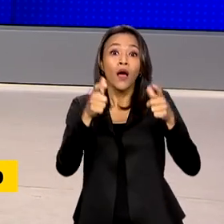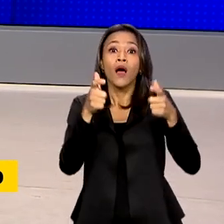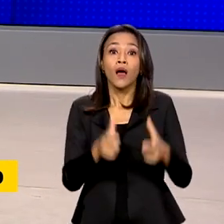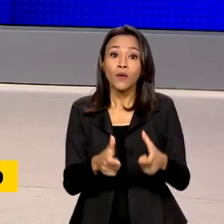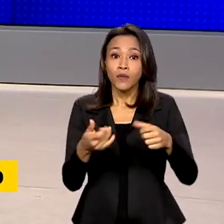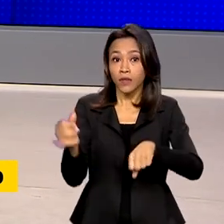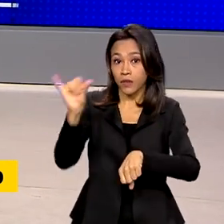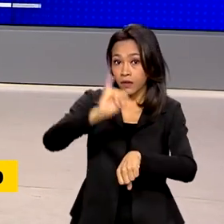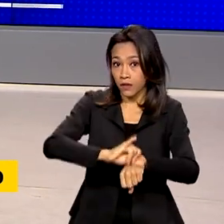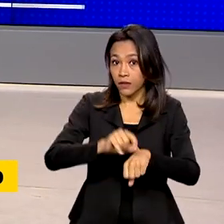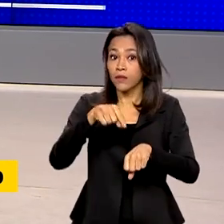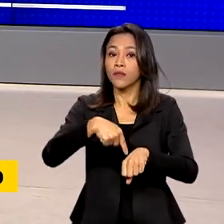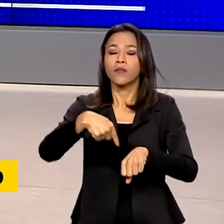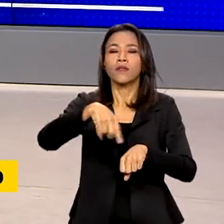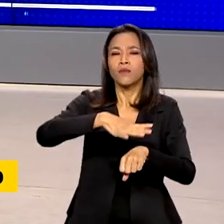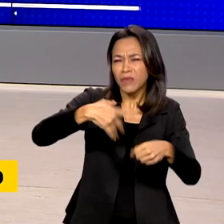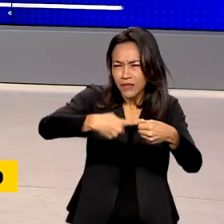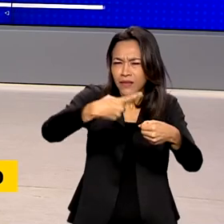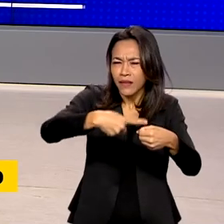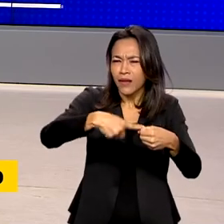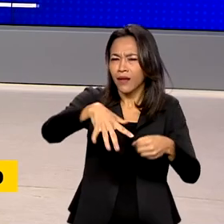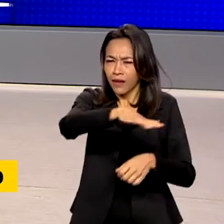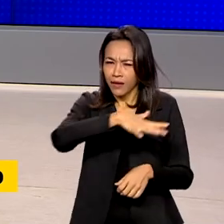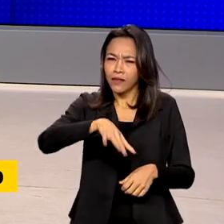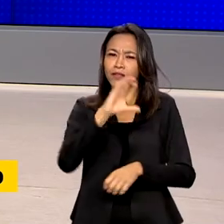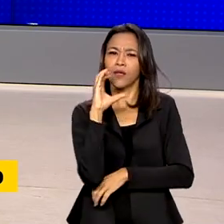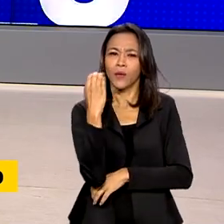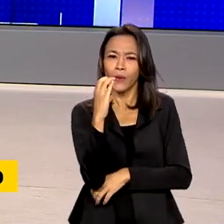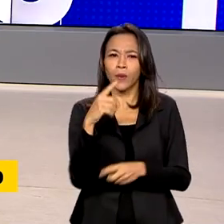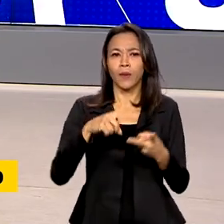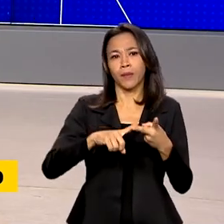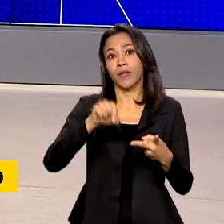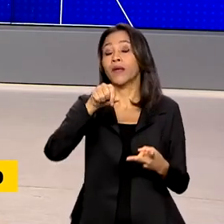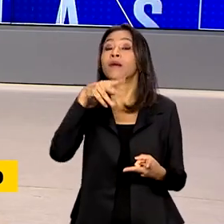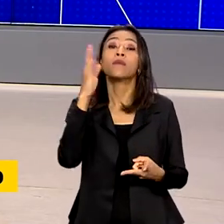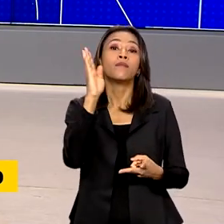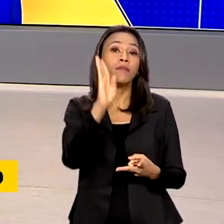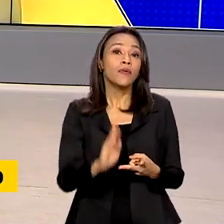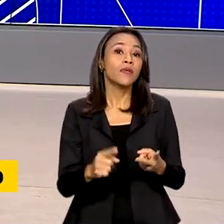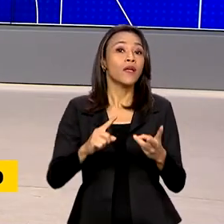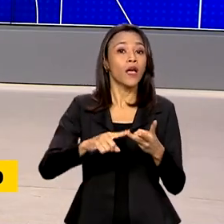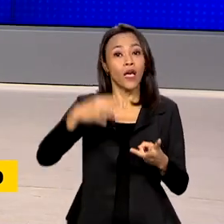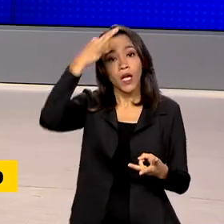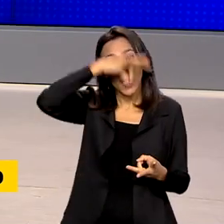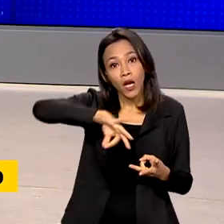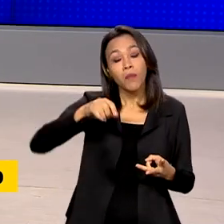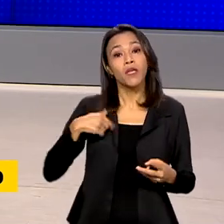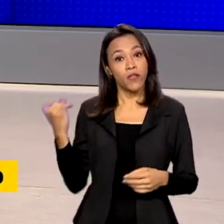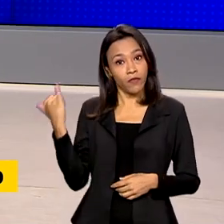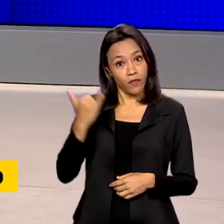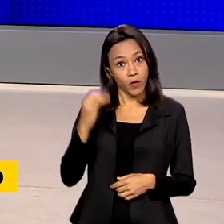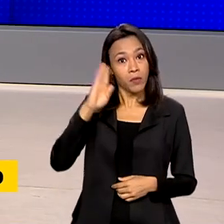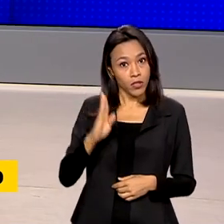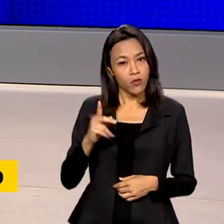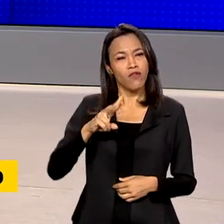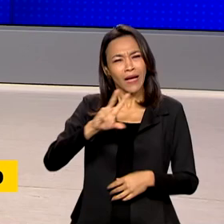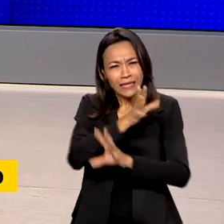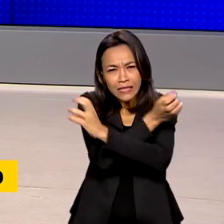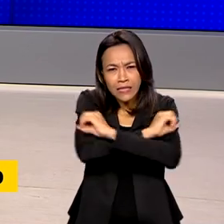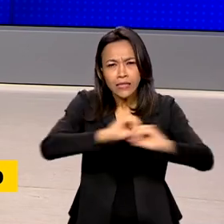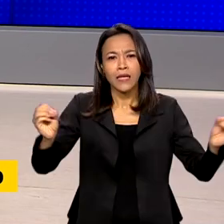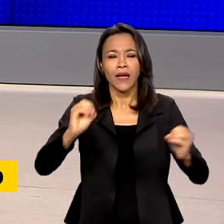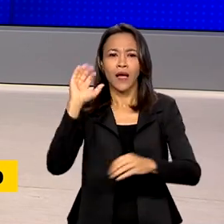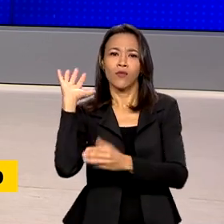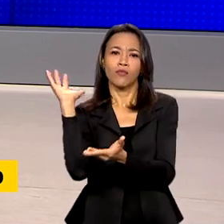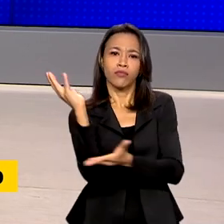na tríplice fronteira entre Brasil, Colômbia e Peru, e reiterou o compromisso do Brasil de zerar o desmatamento ilegal